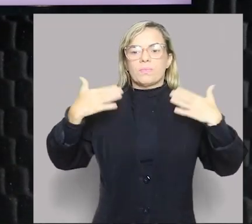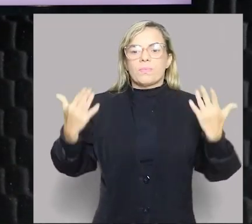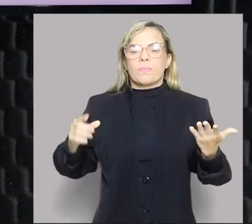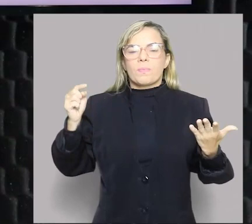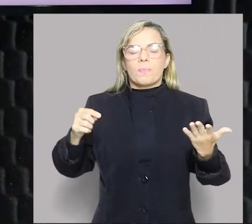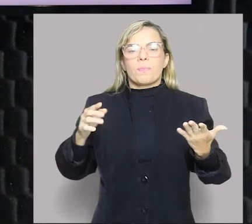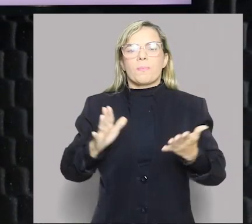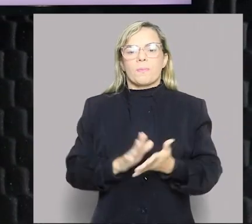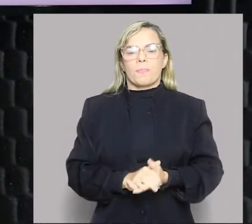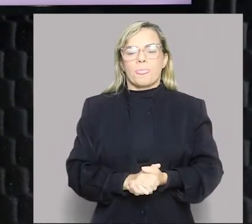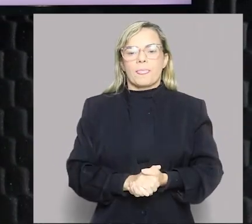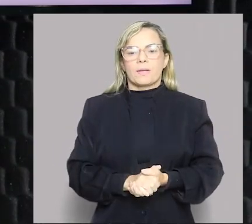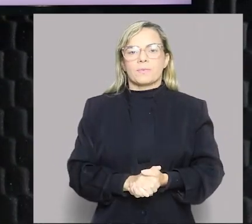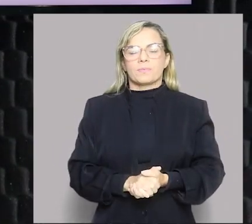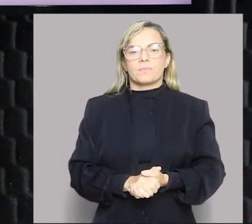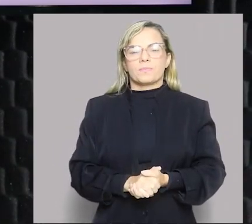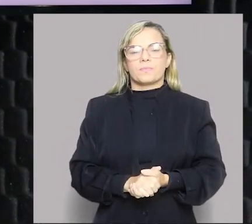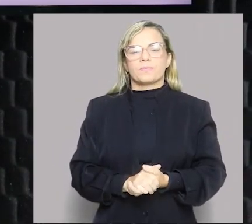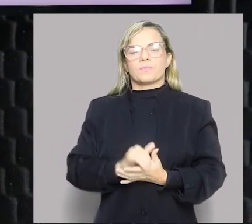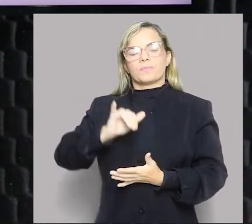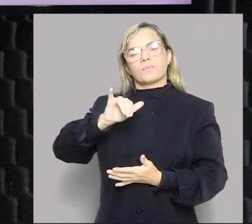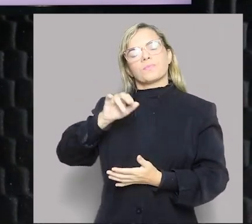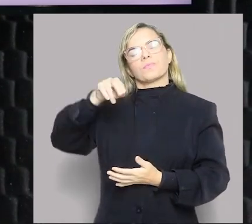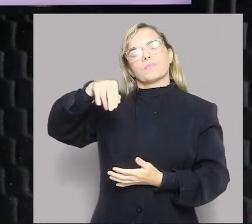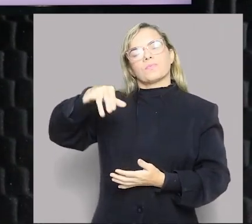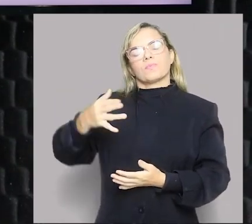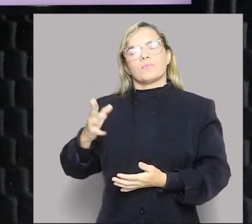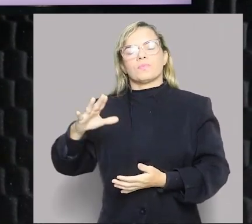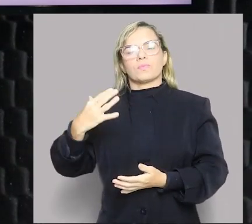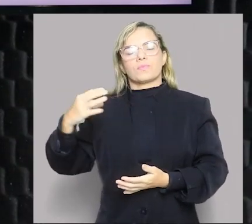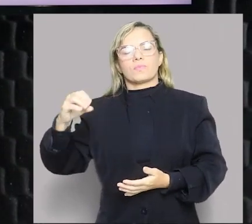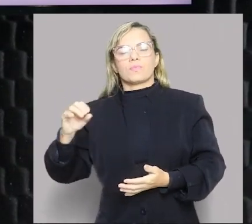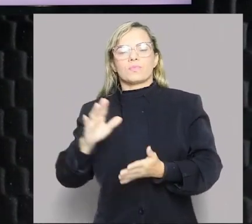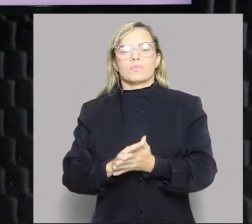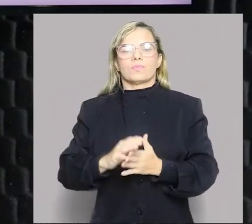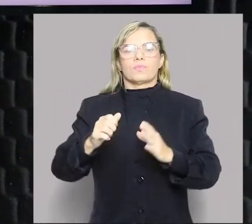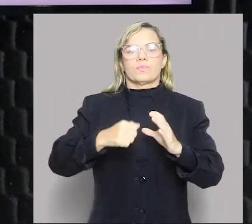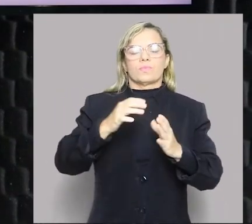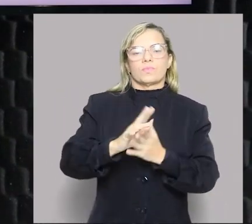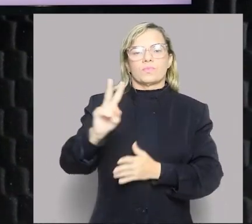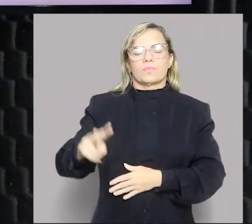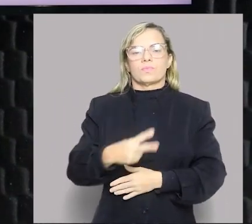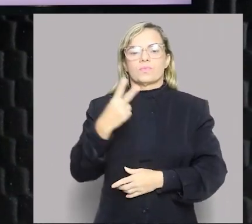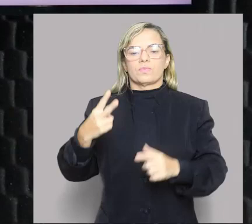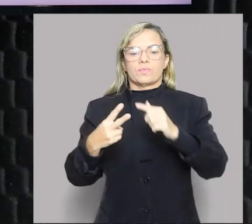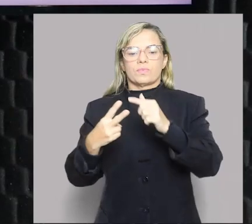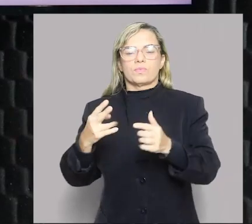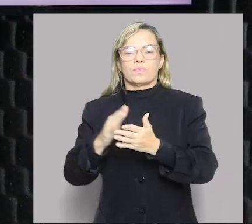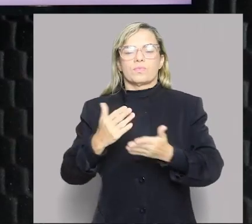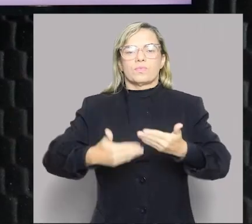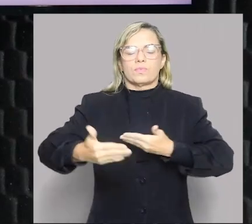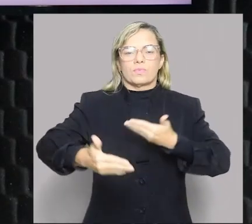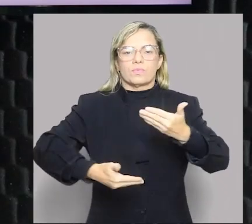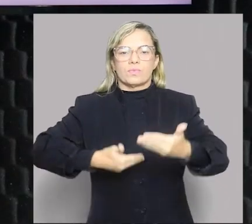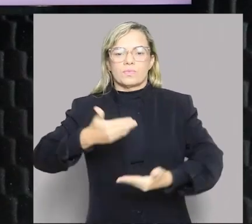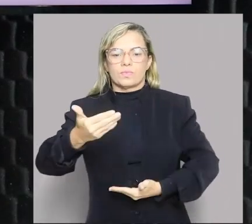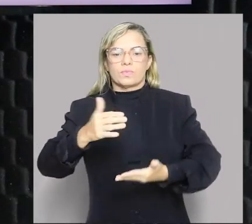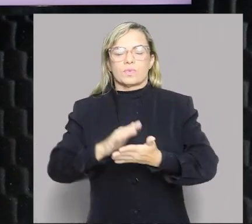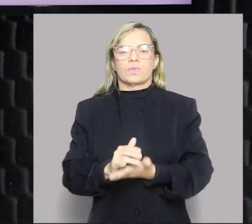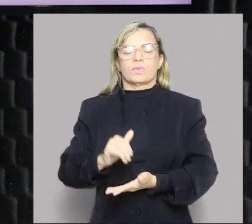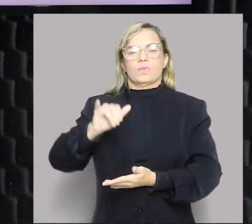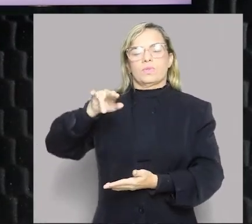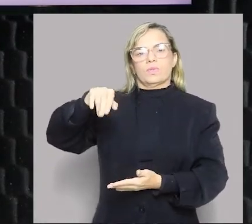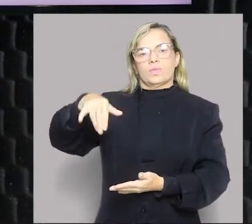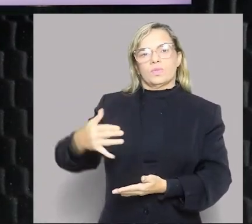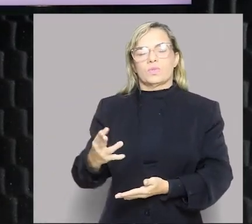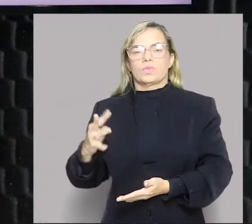de injunção. O que é injunção, Josefina? Lá no vídeo 2, nós conversamos sobre os textos injuntivos.